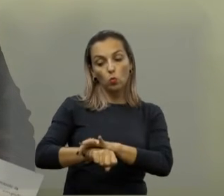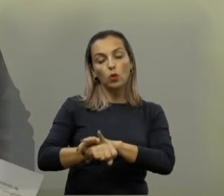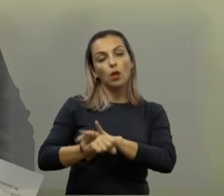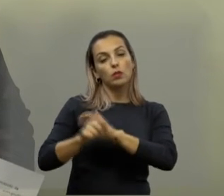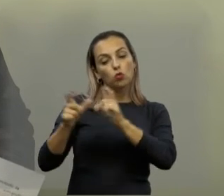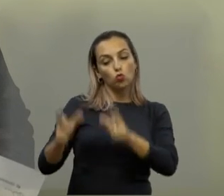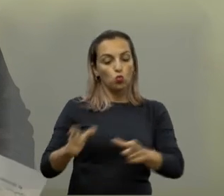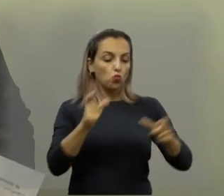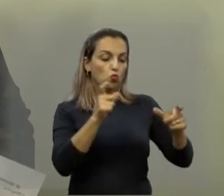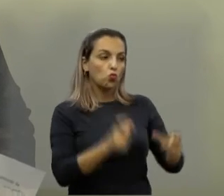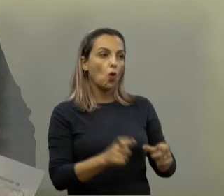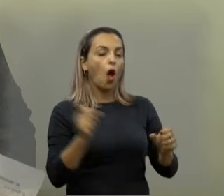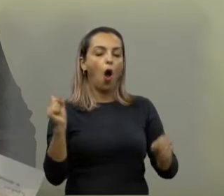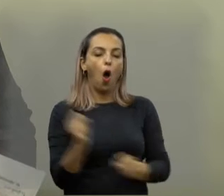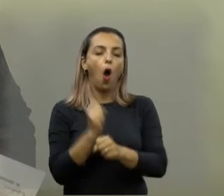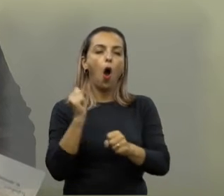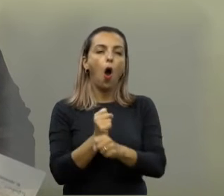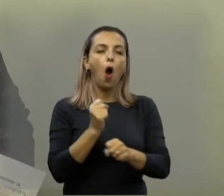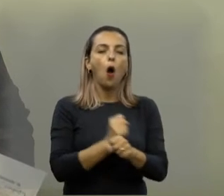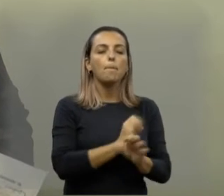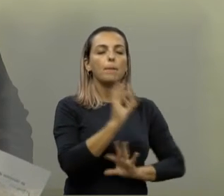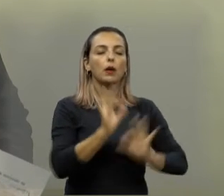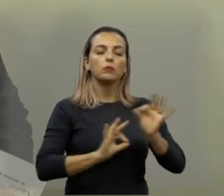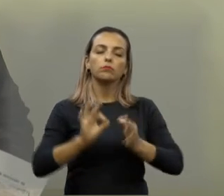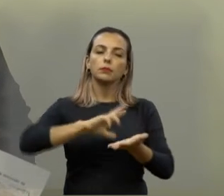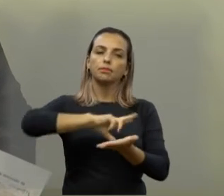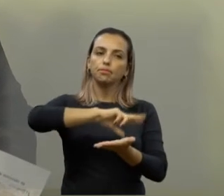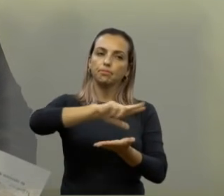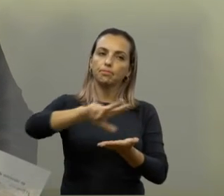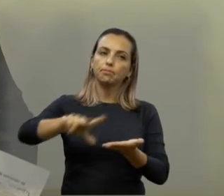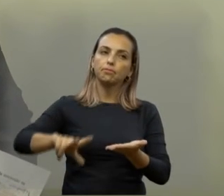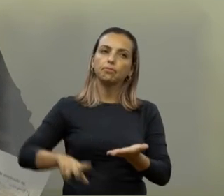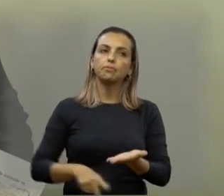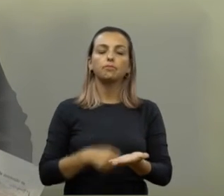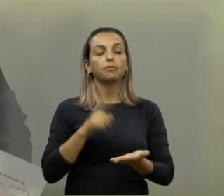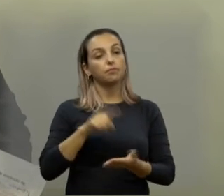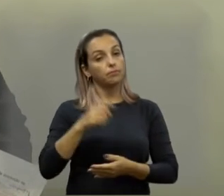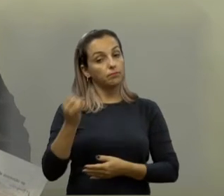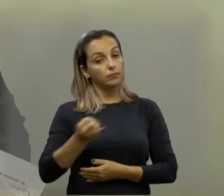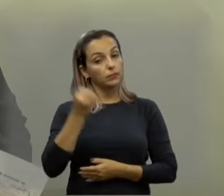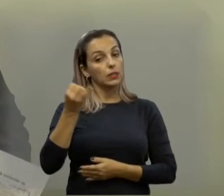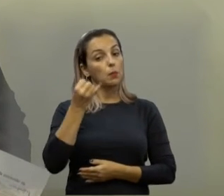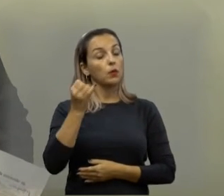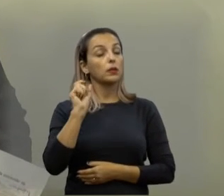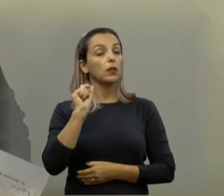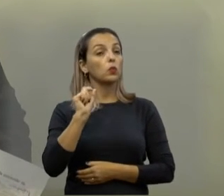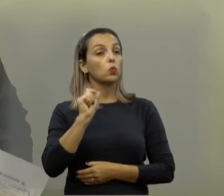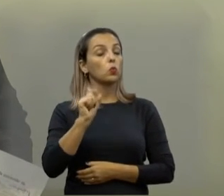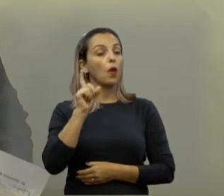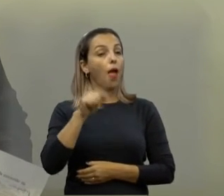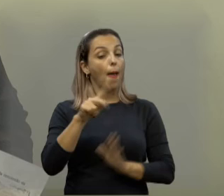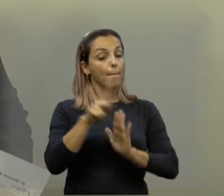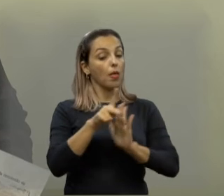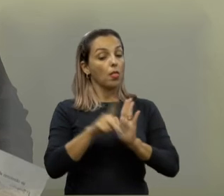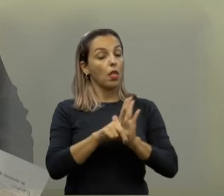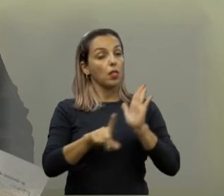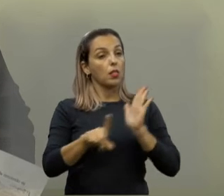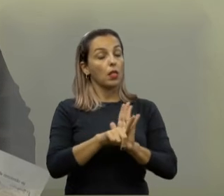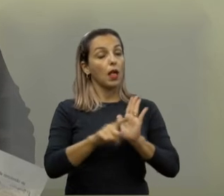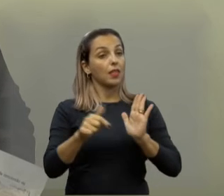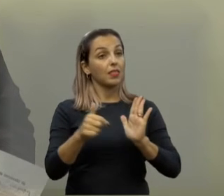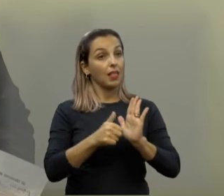cemitério realização de obra em várias e etc fora isso é importante considerar também que o PL